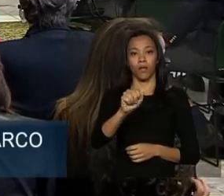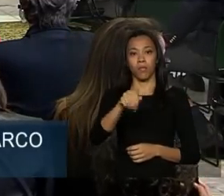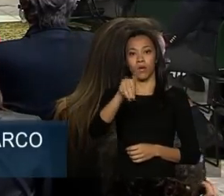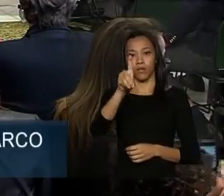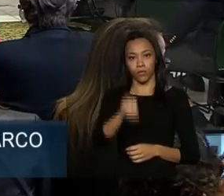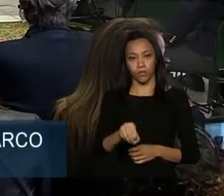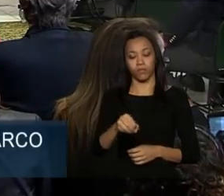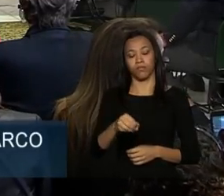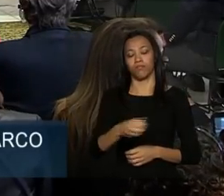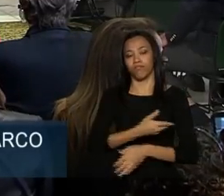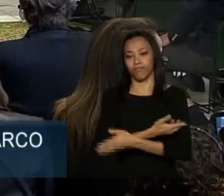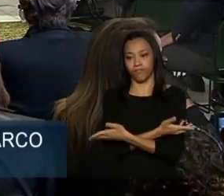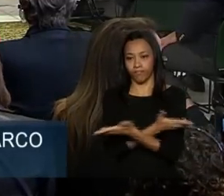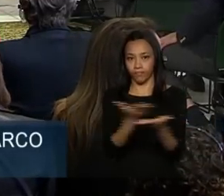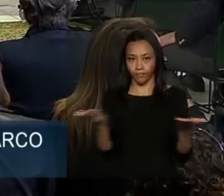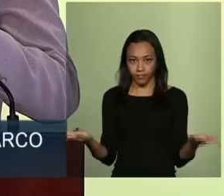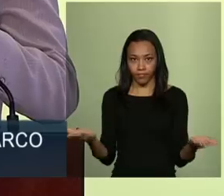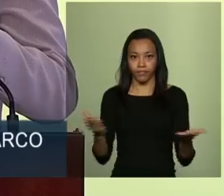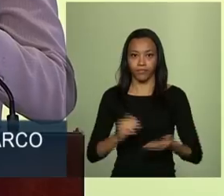senhoras e senhores,